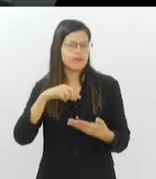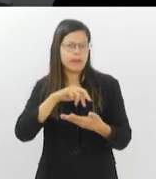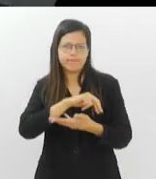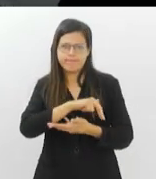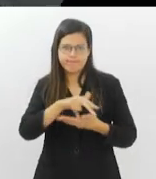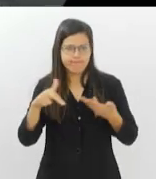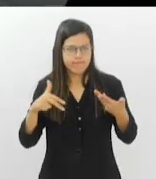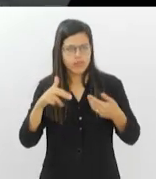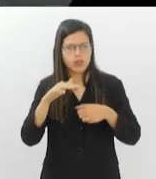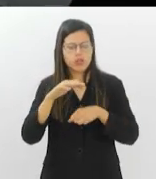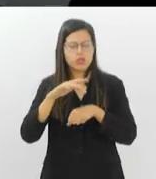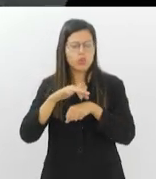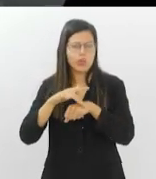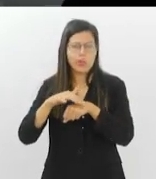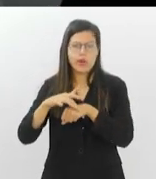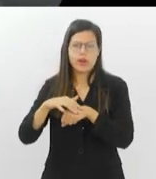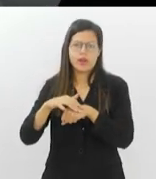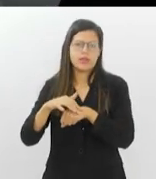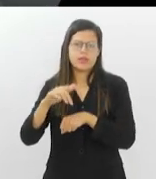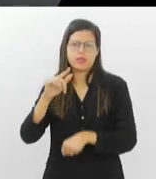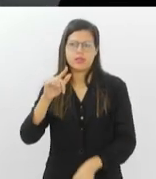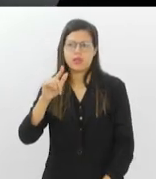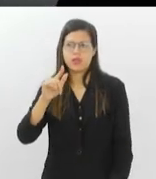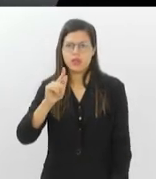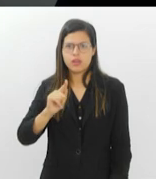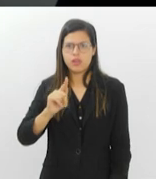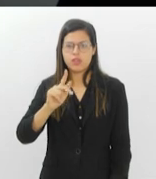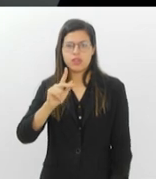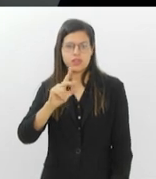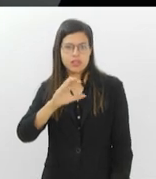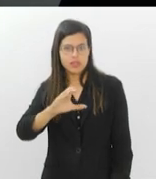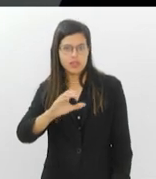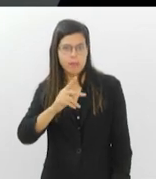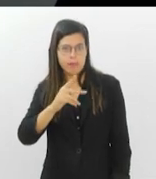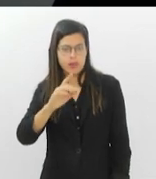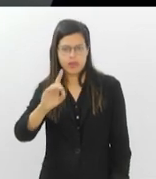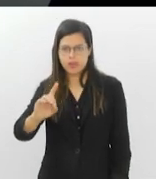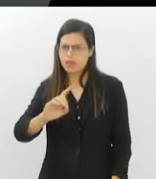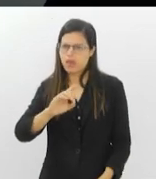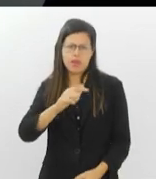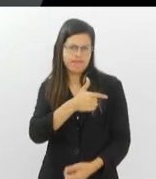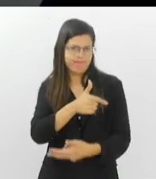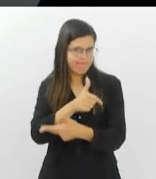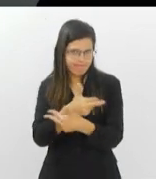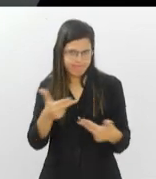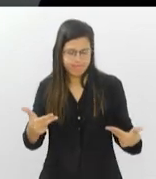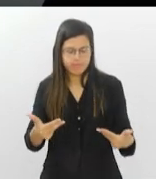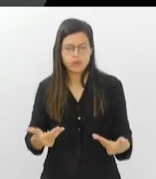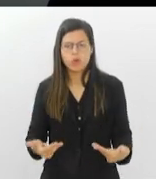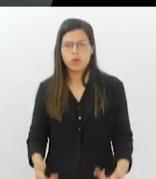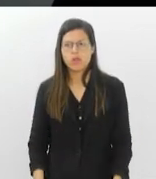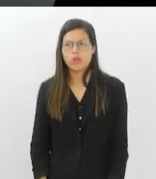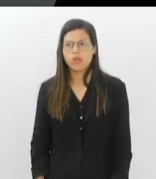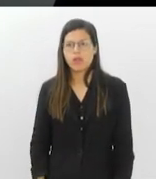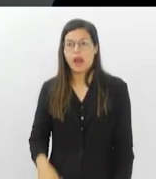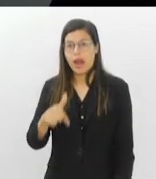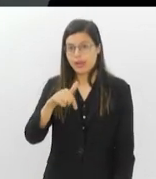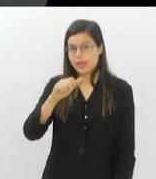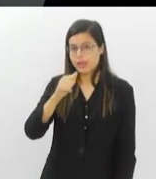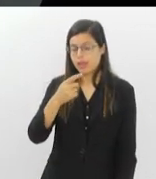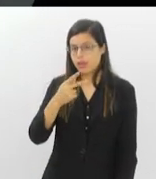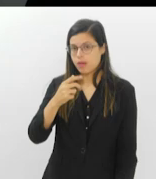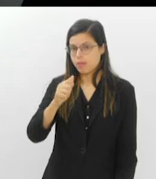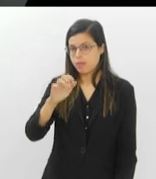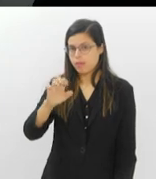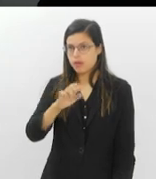aminoacitopatias, galactosemias, G6PD e mais algumas. Né? Então, aqui na APAE Rio, nós